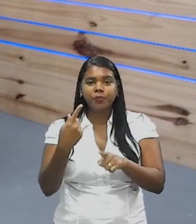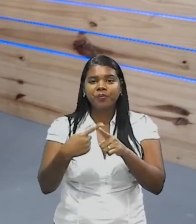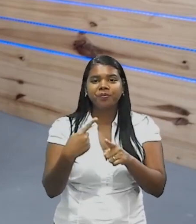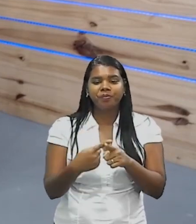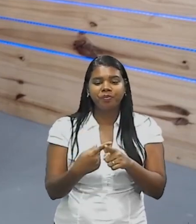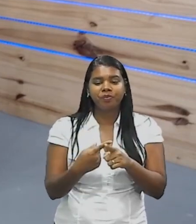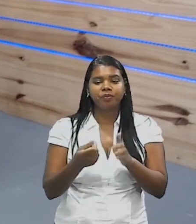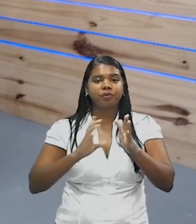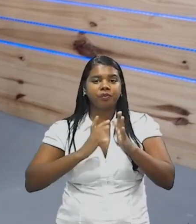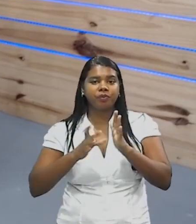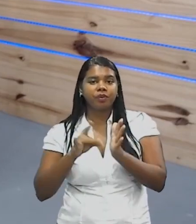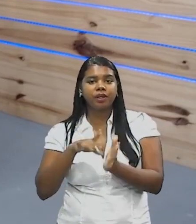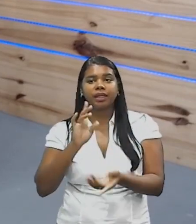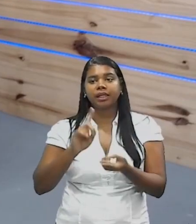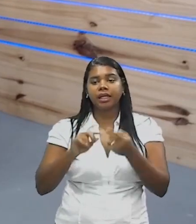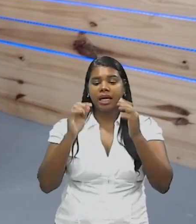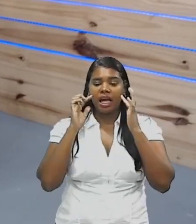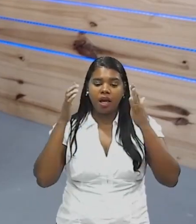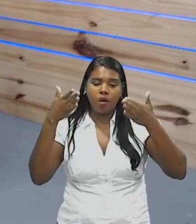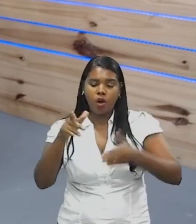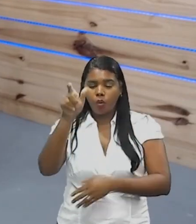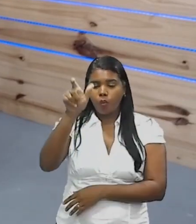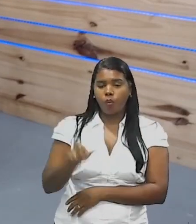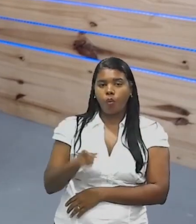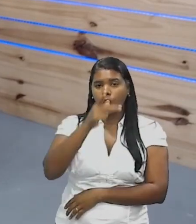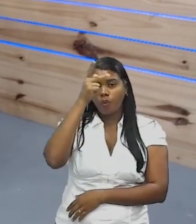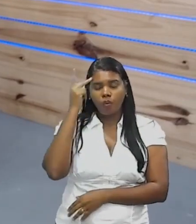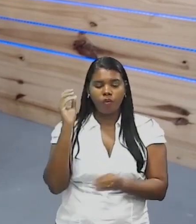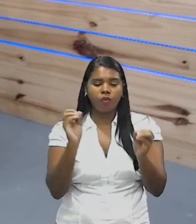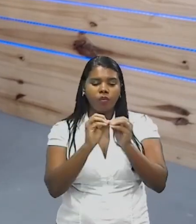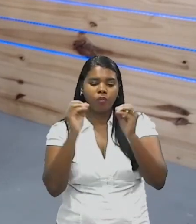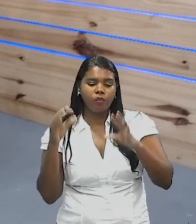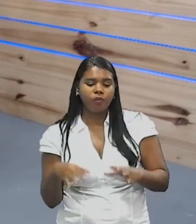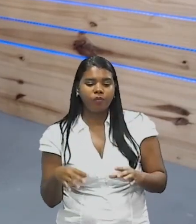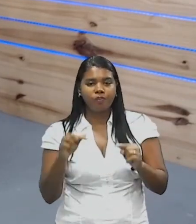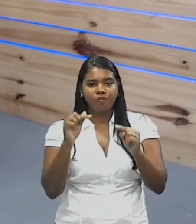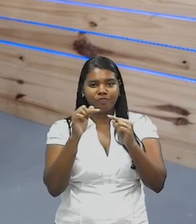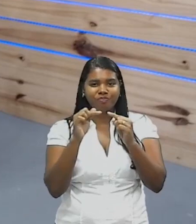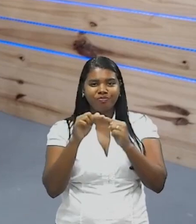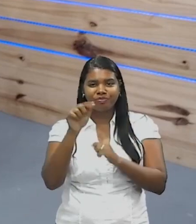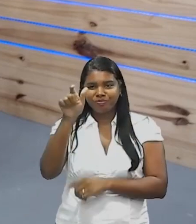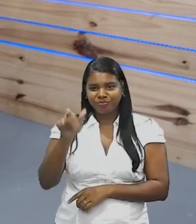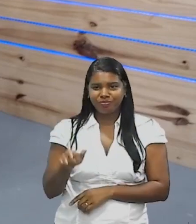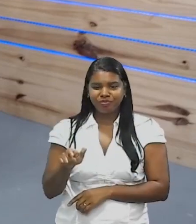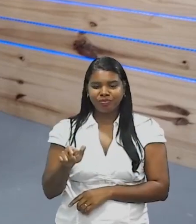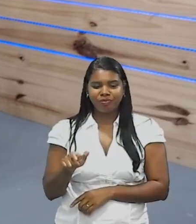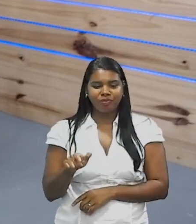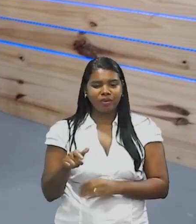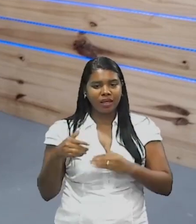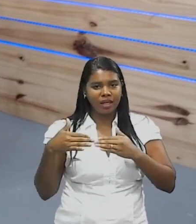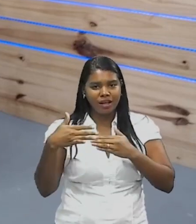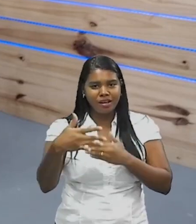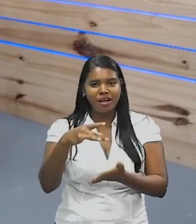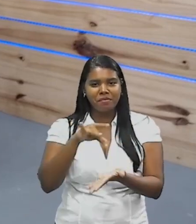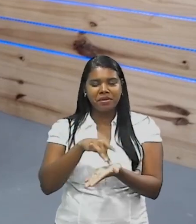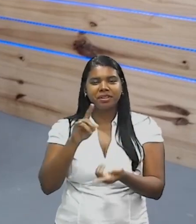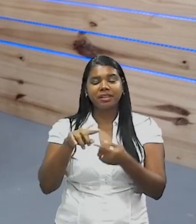marketing é justamente o foco no cliente e a criação desse relacionamento com o cliente. A partir do momento que há